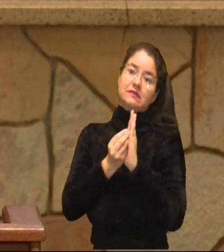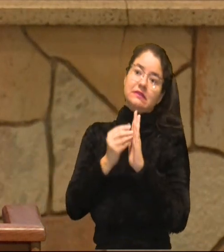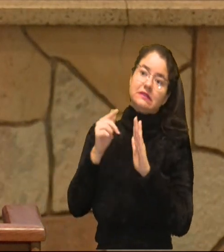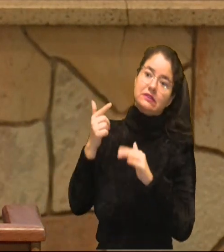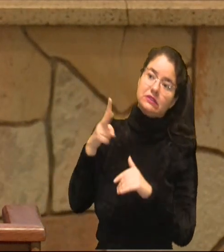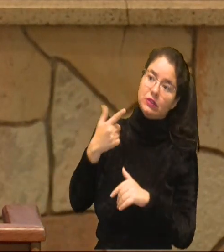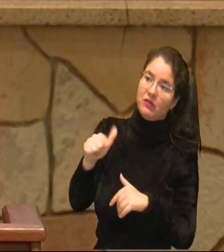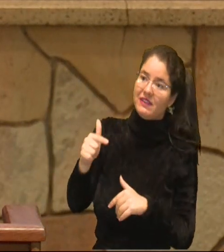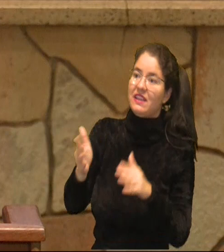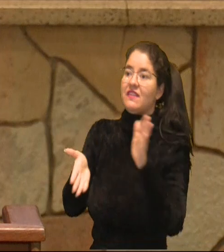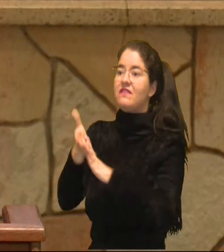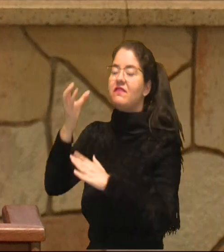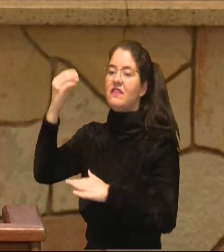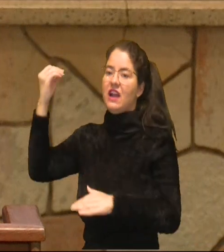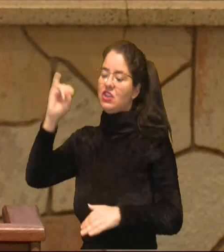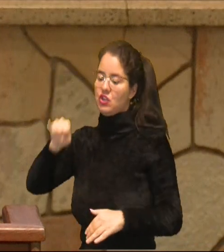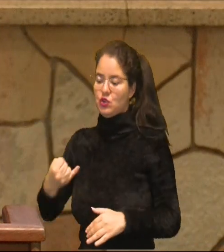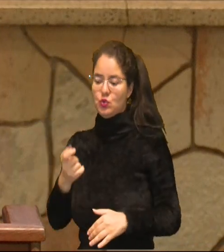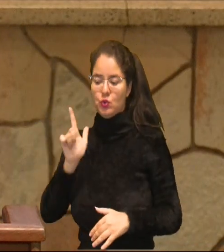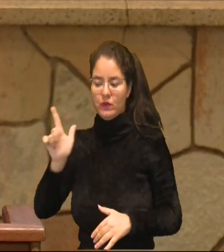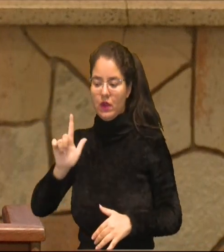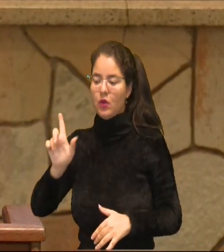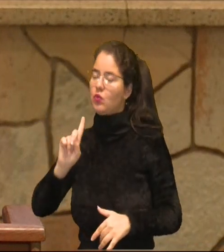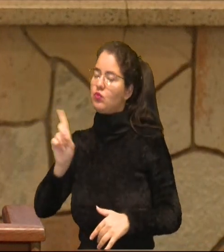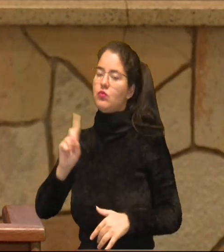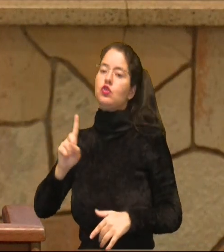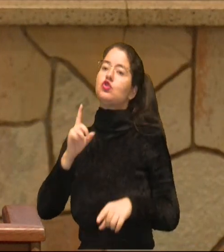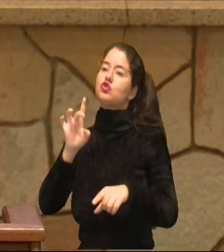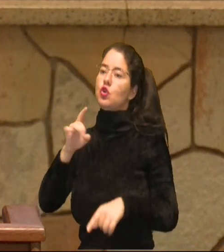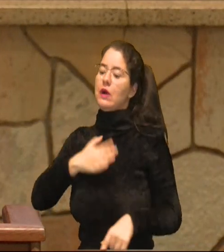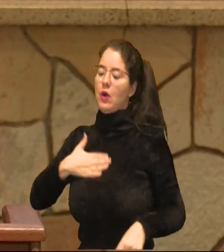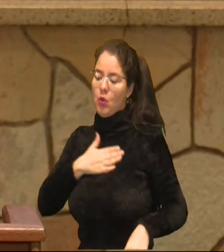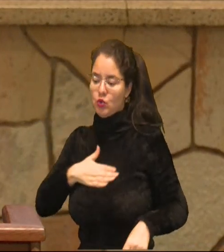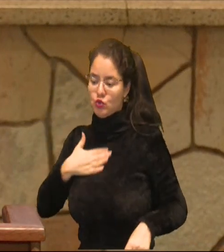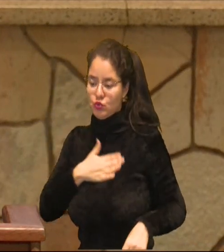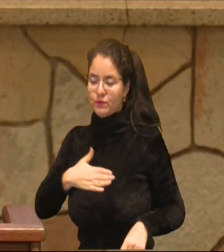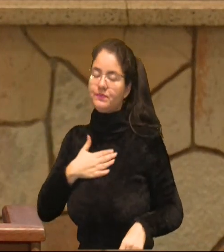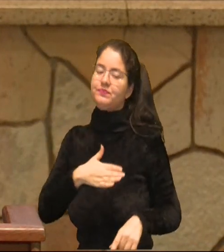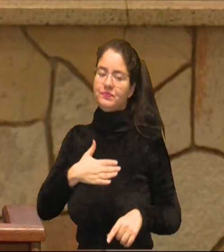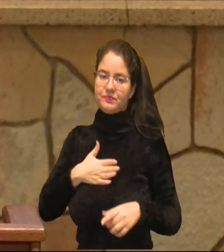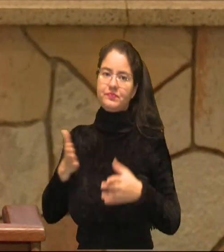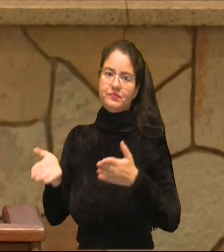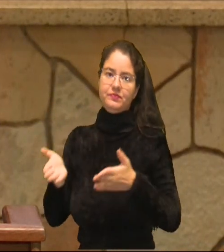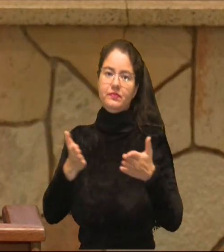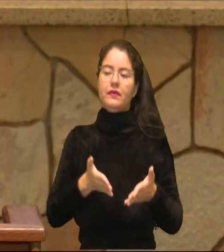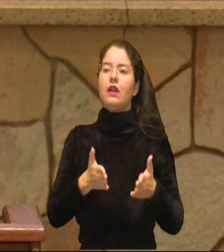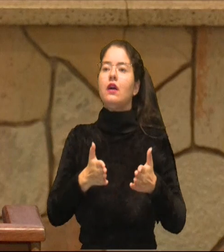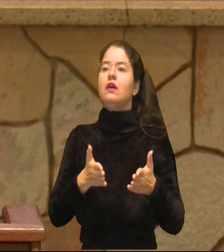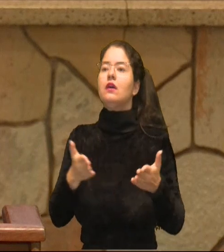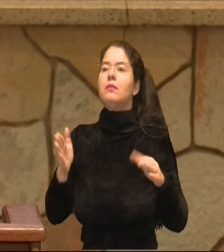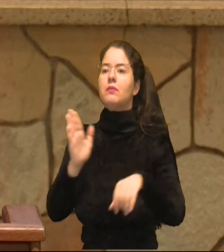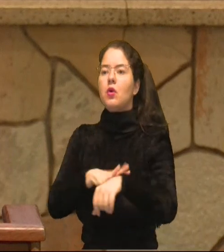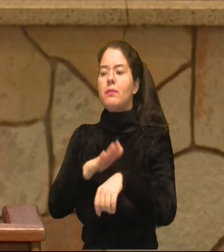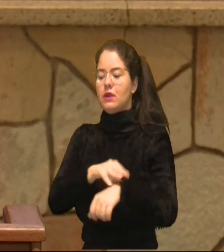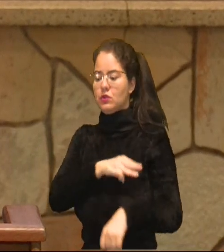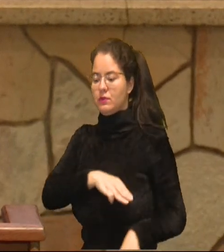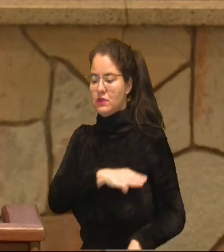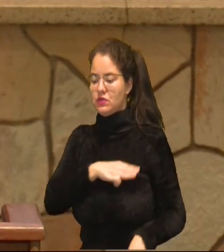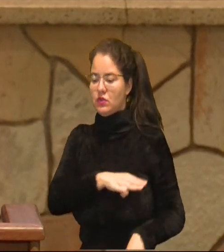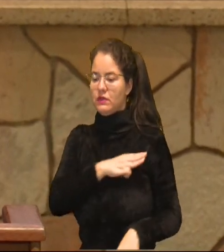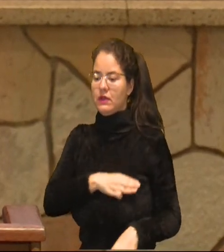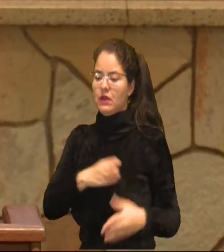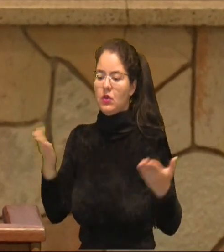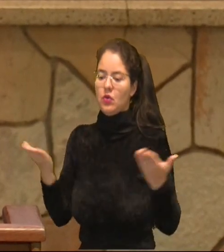certamente em agosto. Esperamos que todos os irmãos participem conosco ali. O nosso momento missionário hoje é dedicado